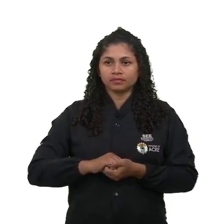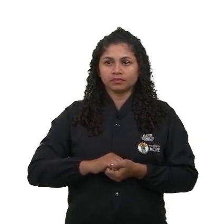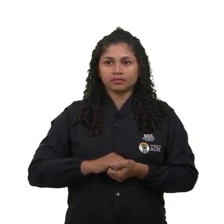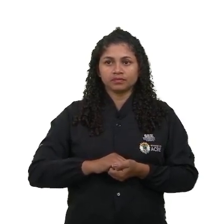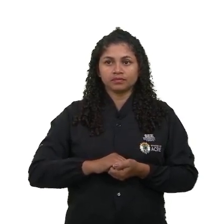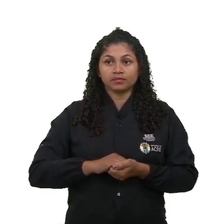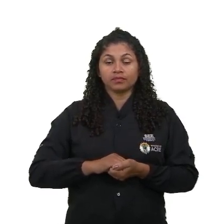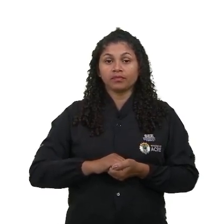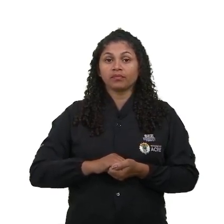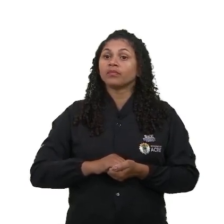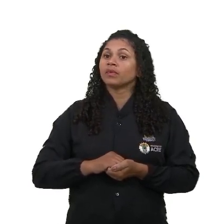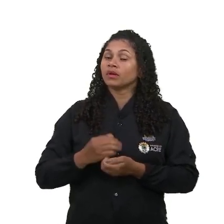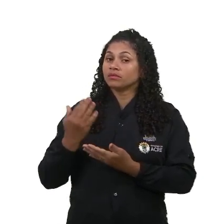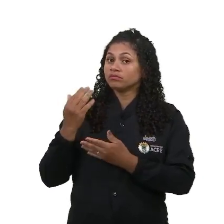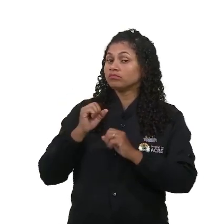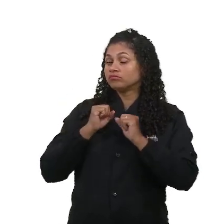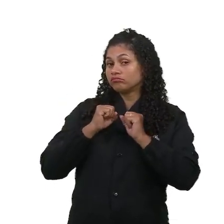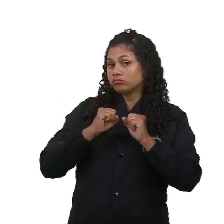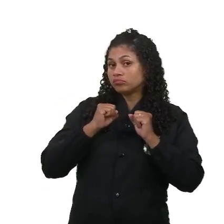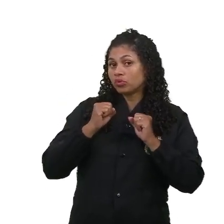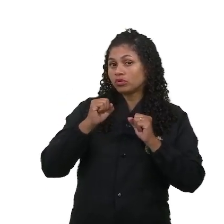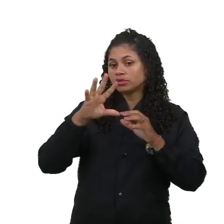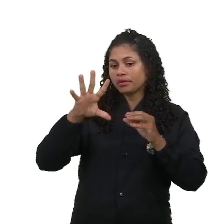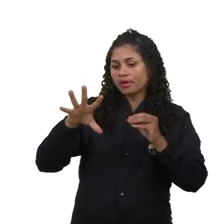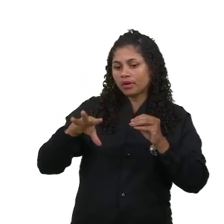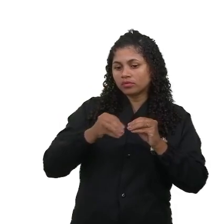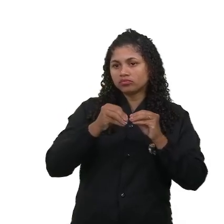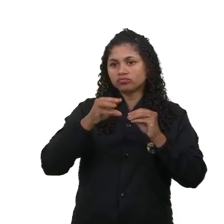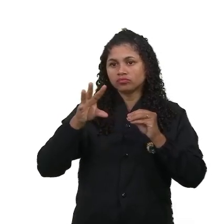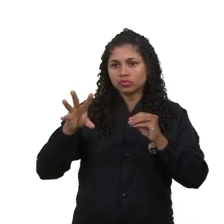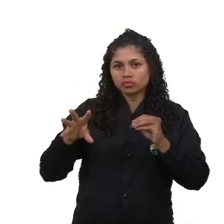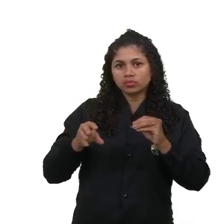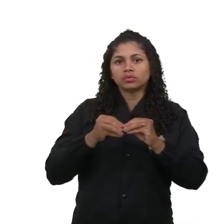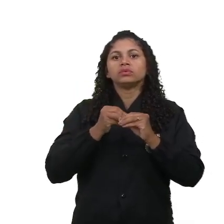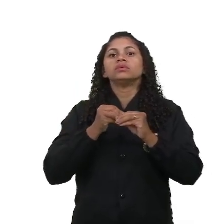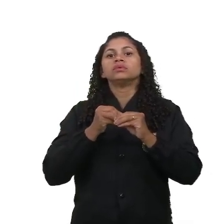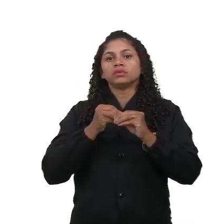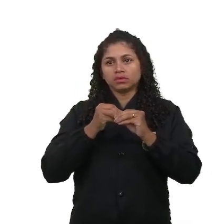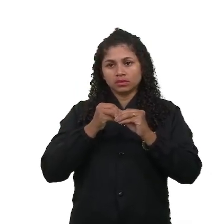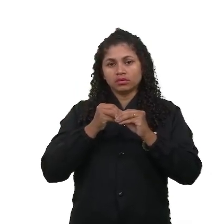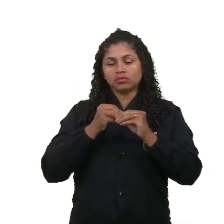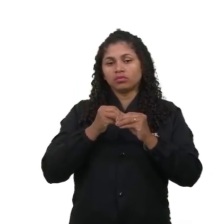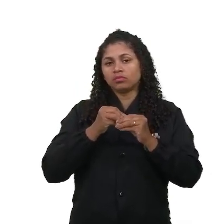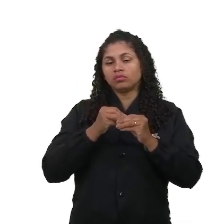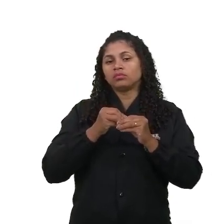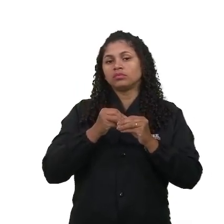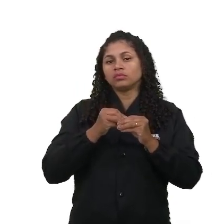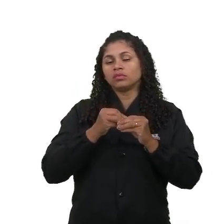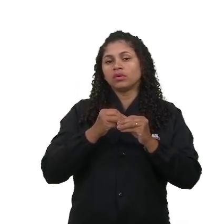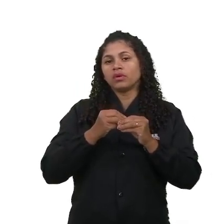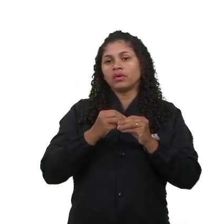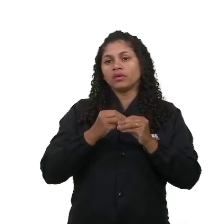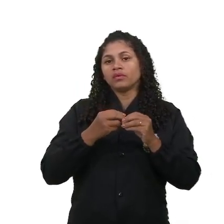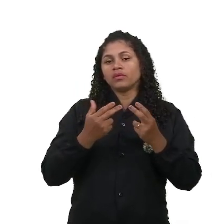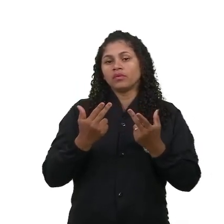Os vetores, eles podem ser adicionados um ao outro, como eu fiz agora com